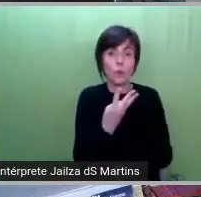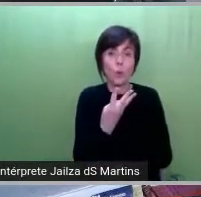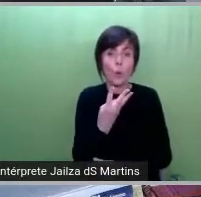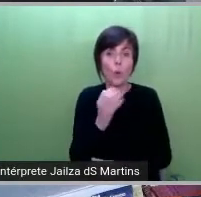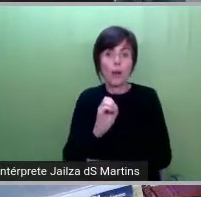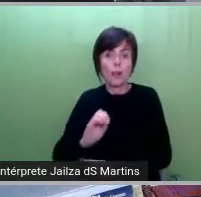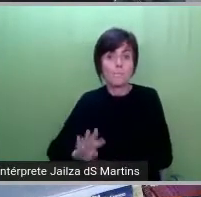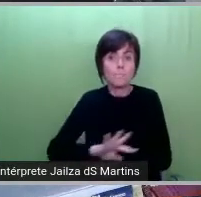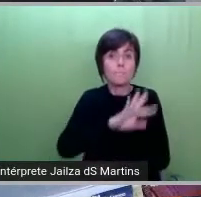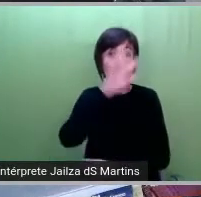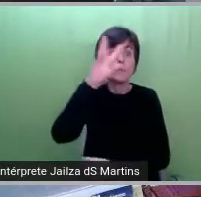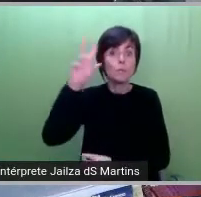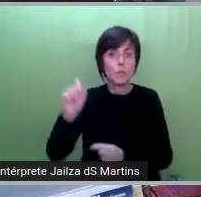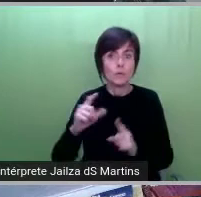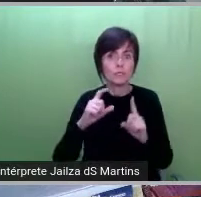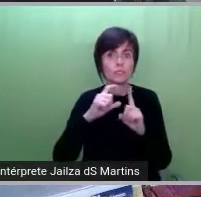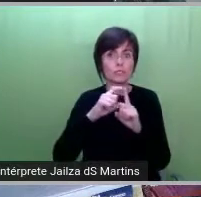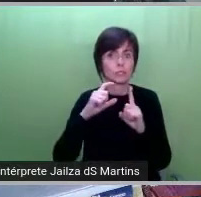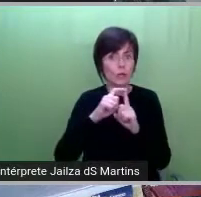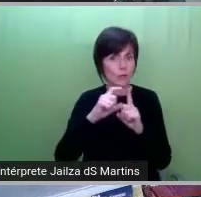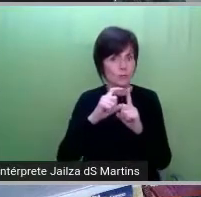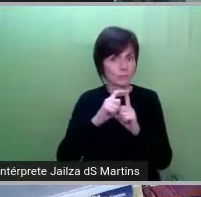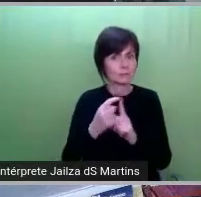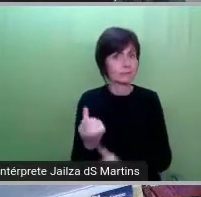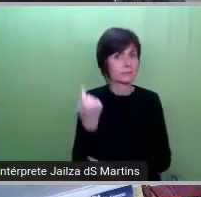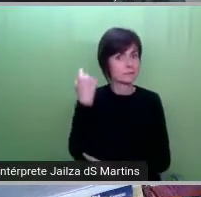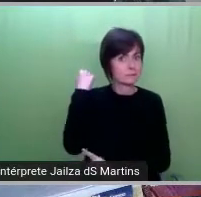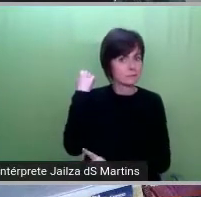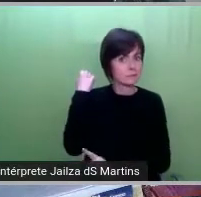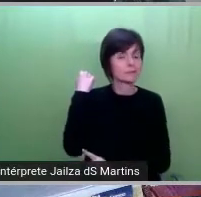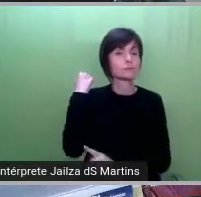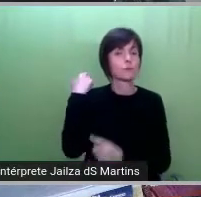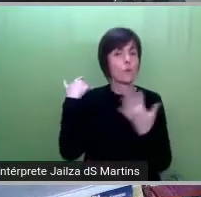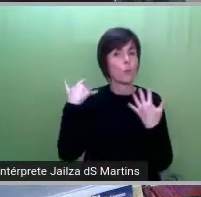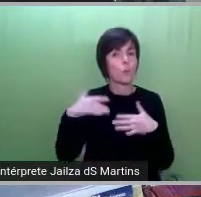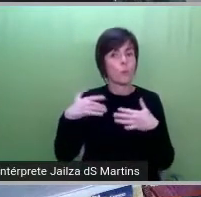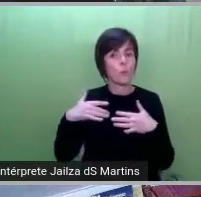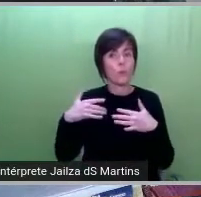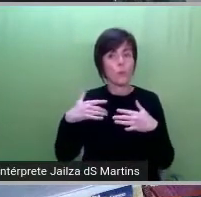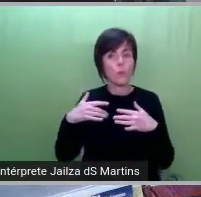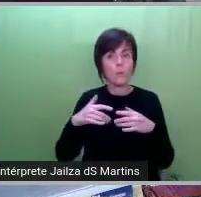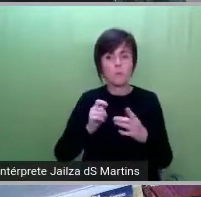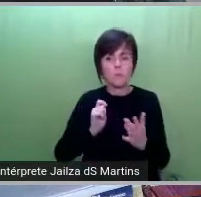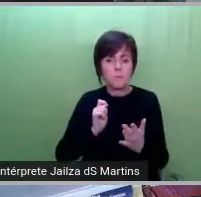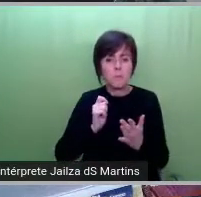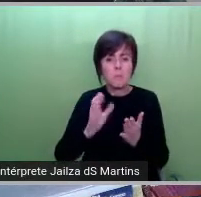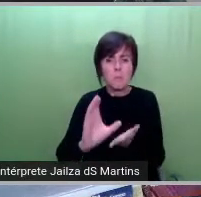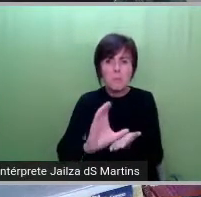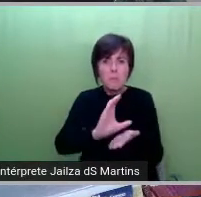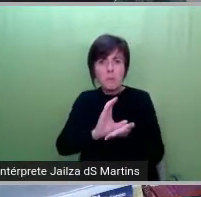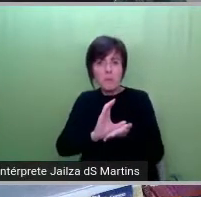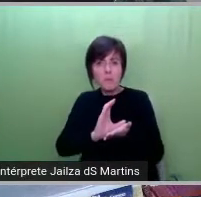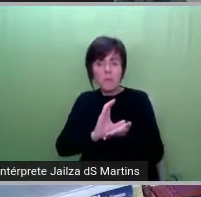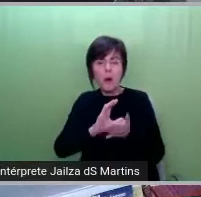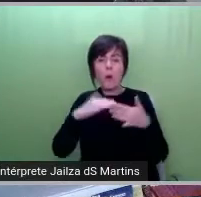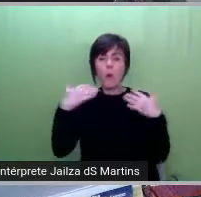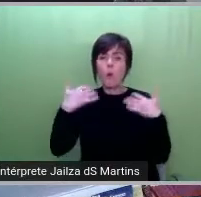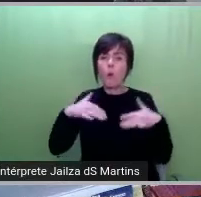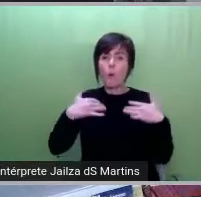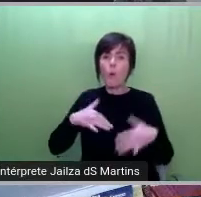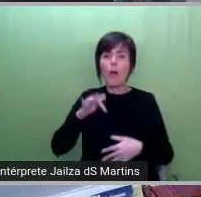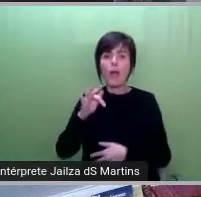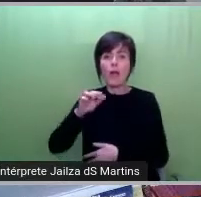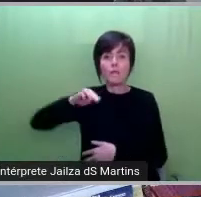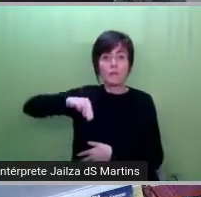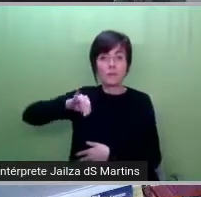dólares. Na época, foi o maior empréstimo que o FMI já tinha conseguido